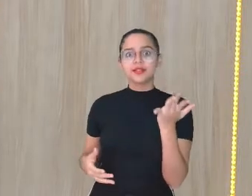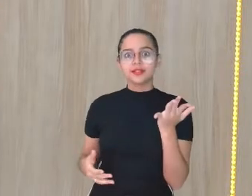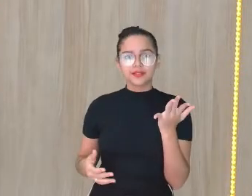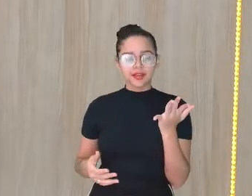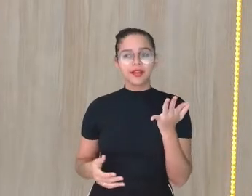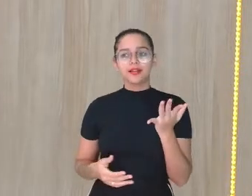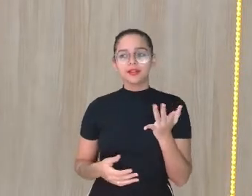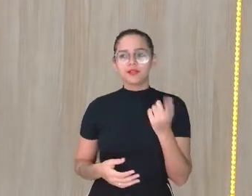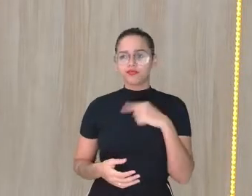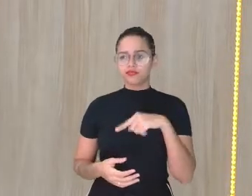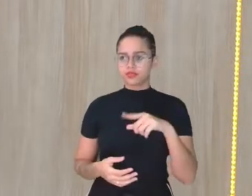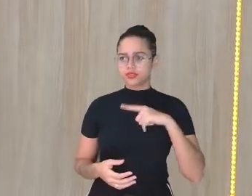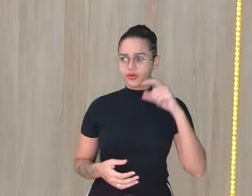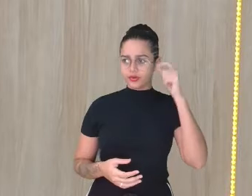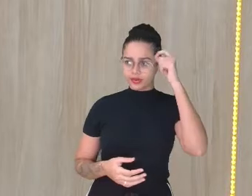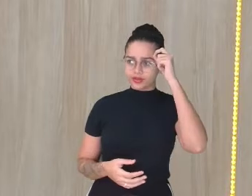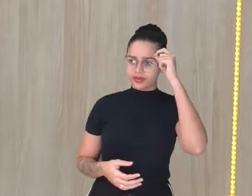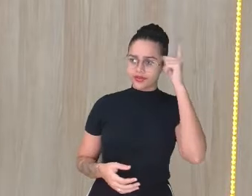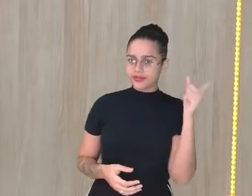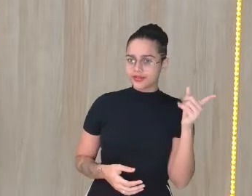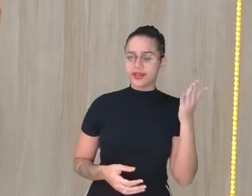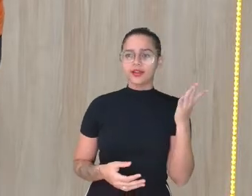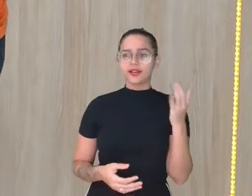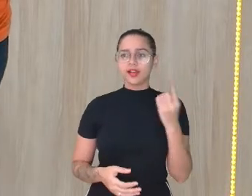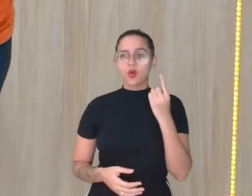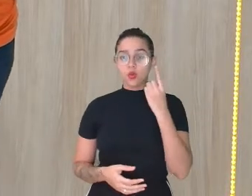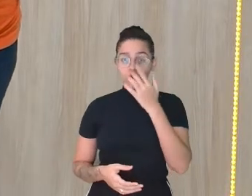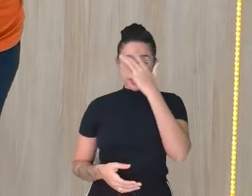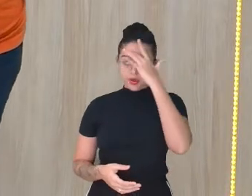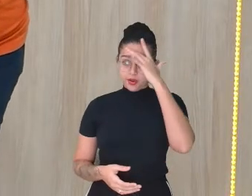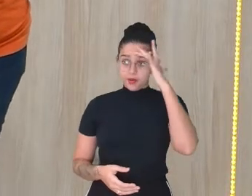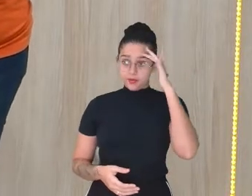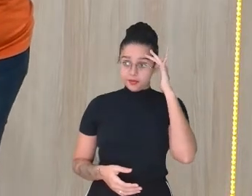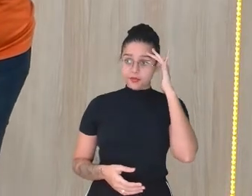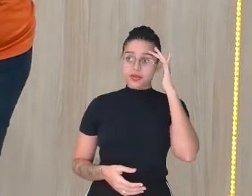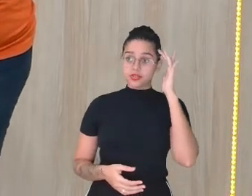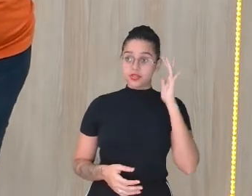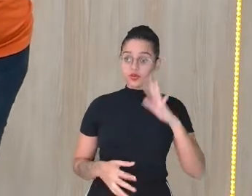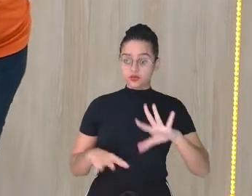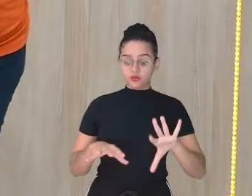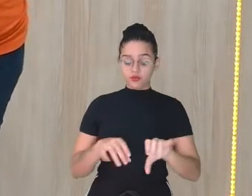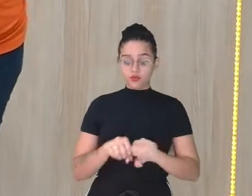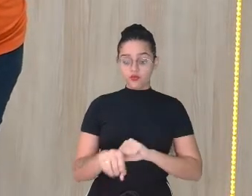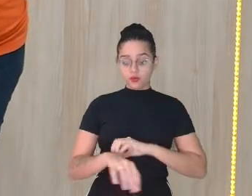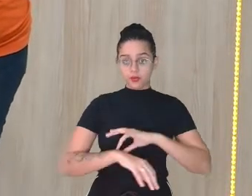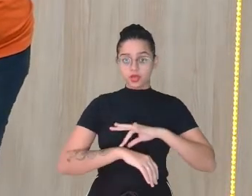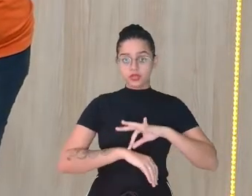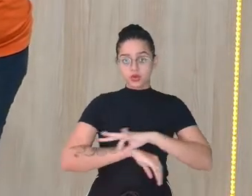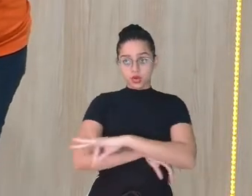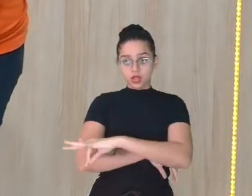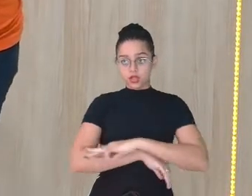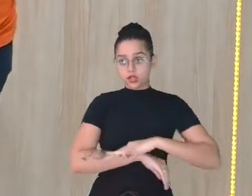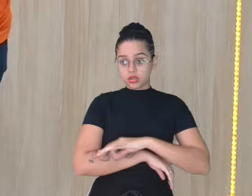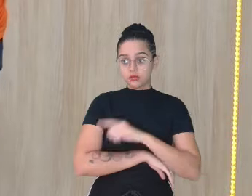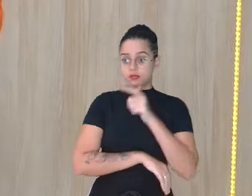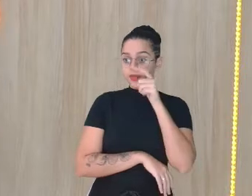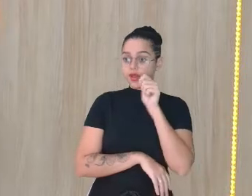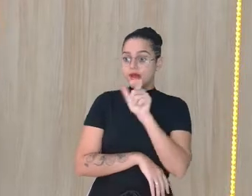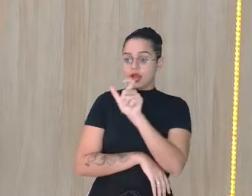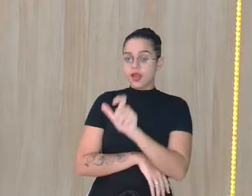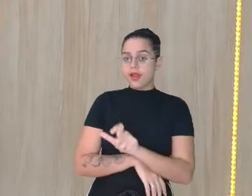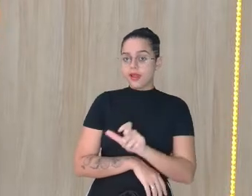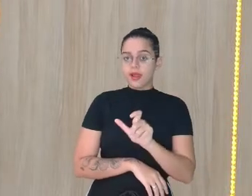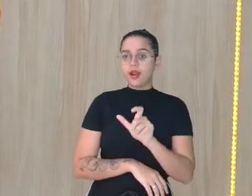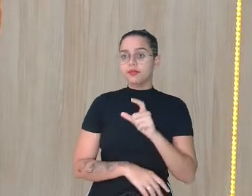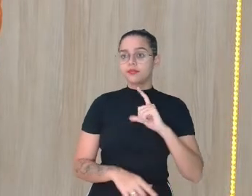facilidade. Para vocês terem uma ideia, uma pessoa em formação em arquitetura, ela paga